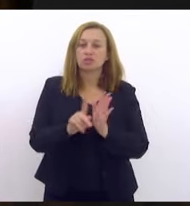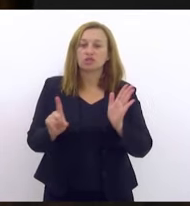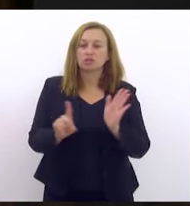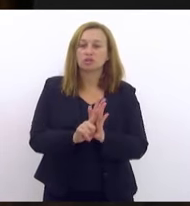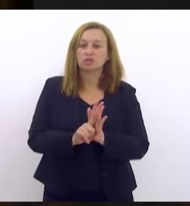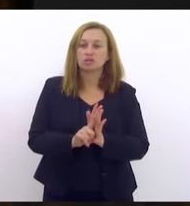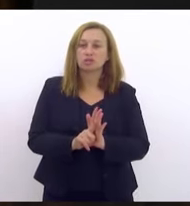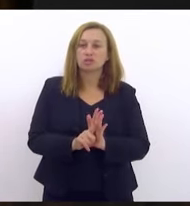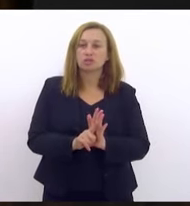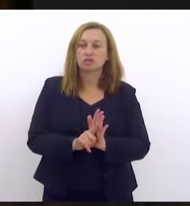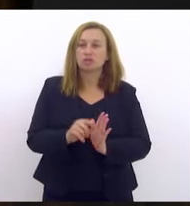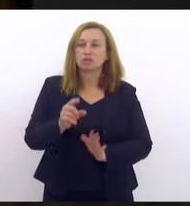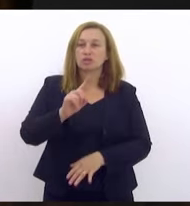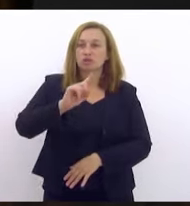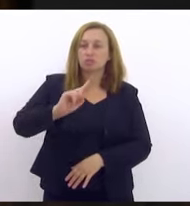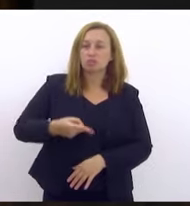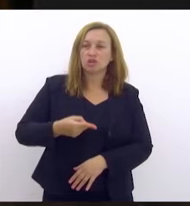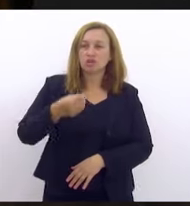de lei número